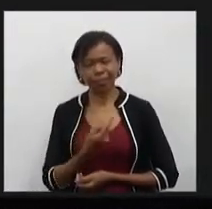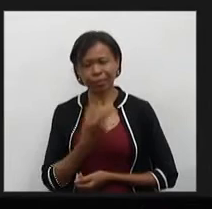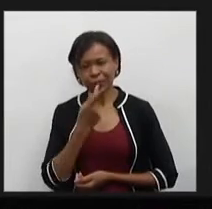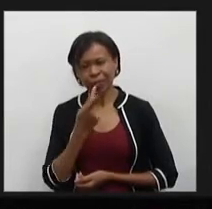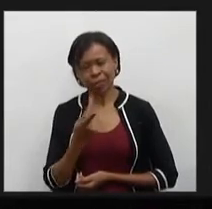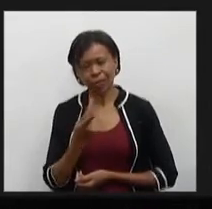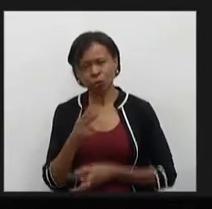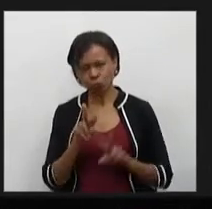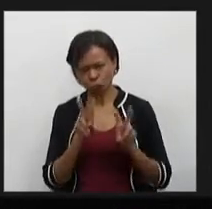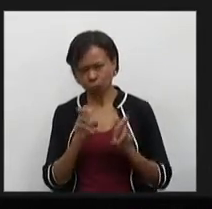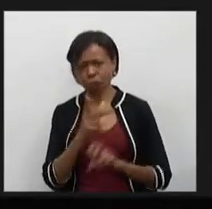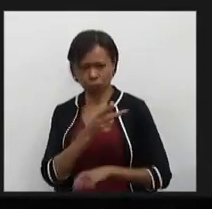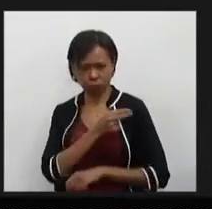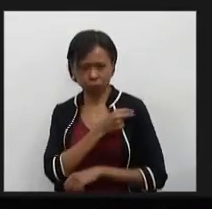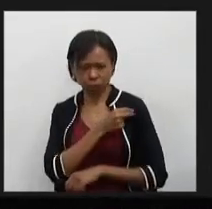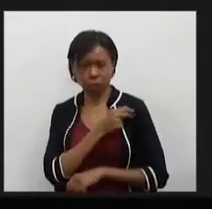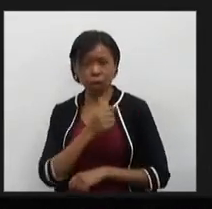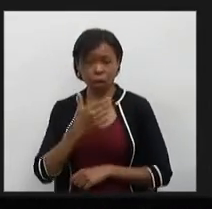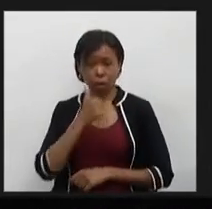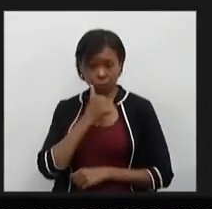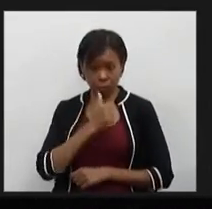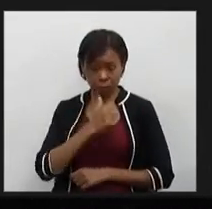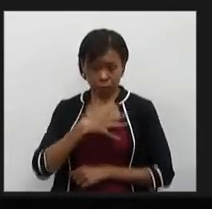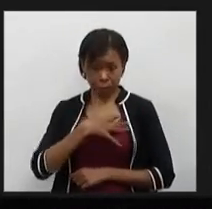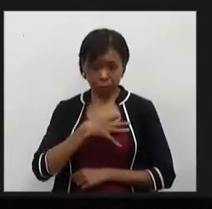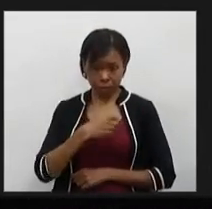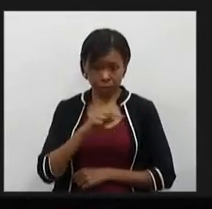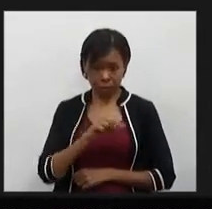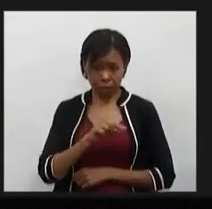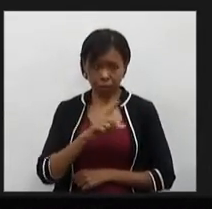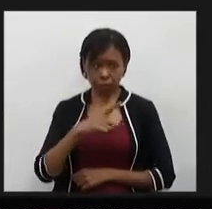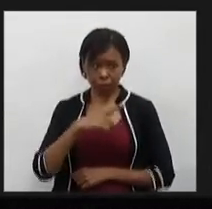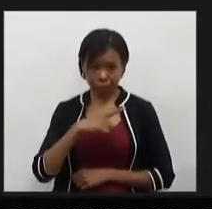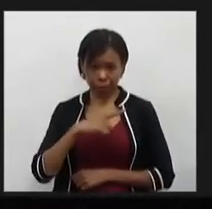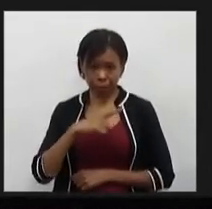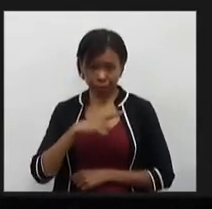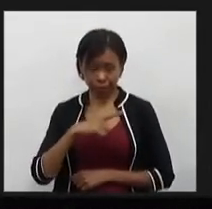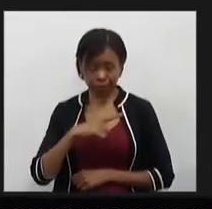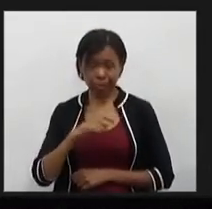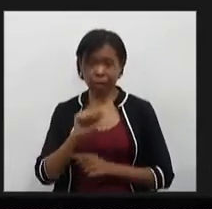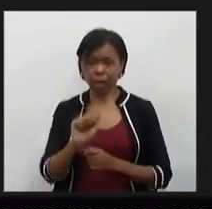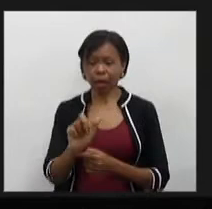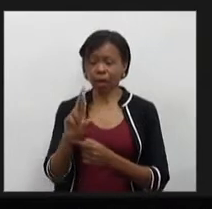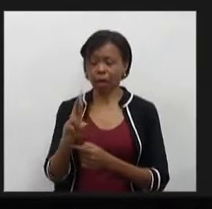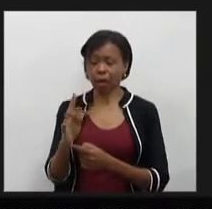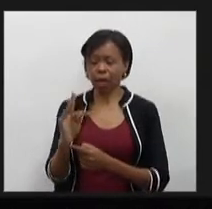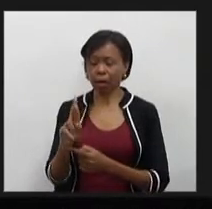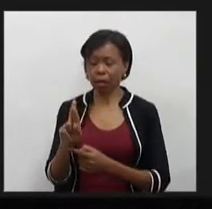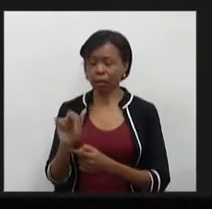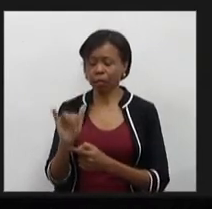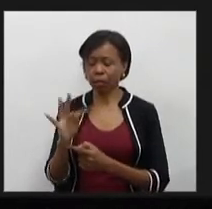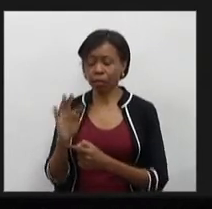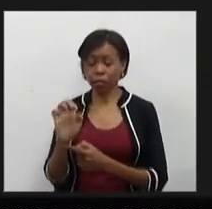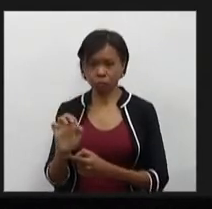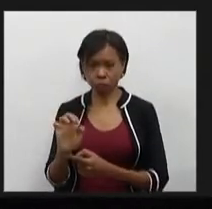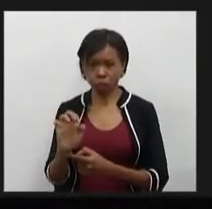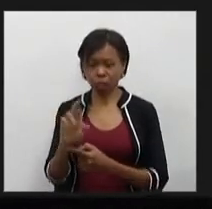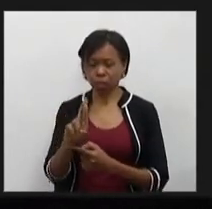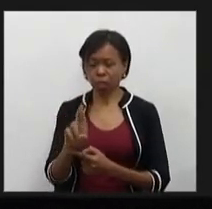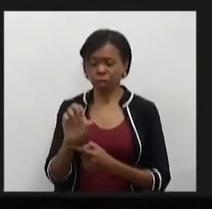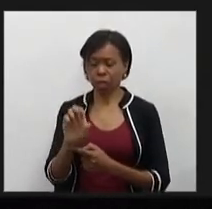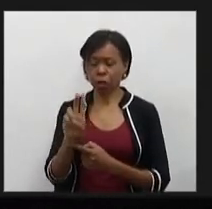Luísa, ela tem artrite reumatoide, tem lúpus. Então,